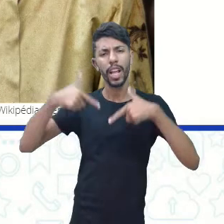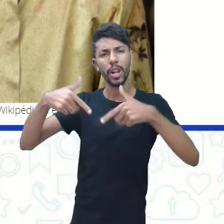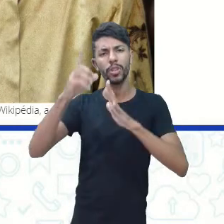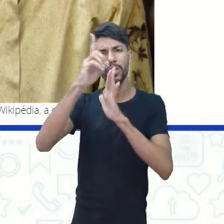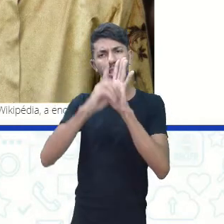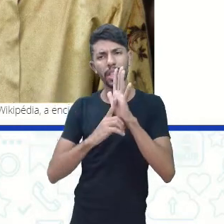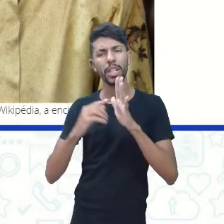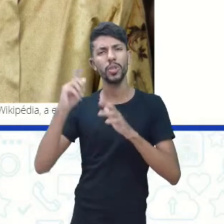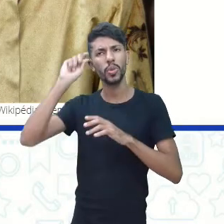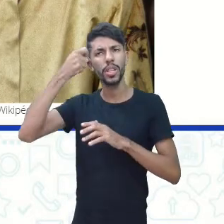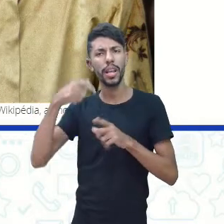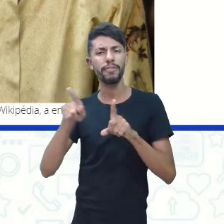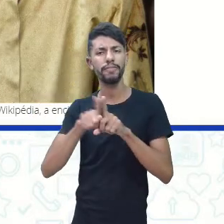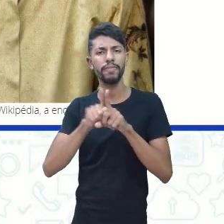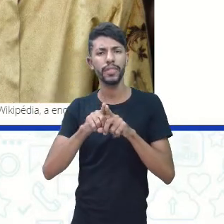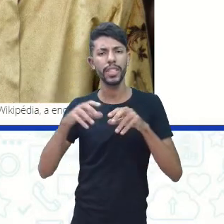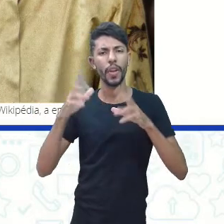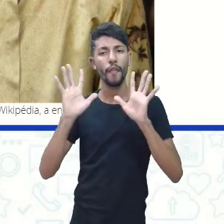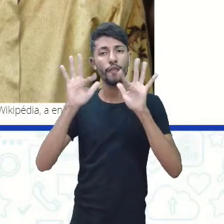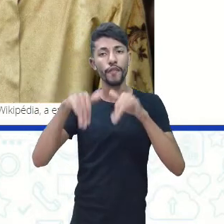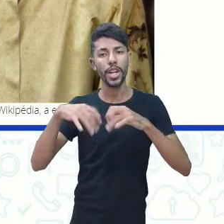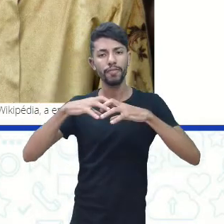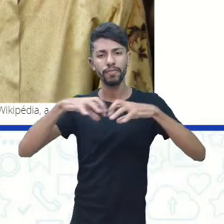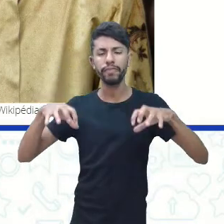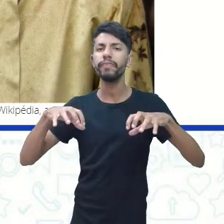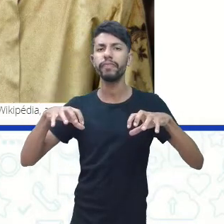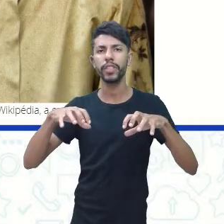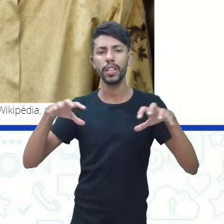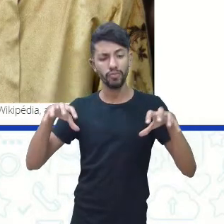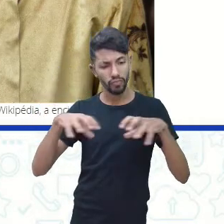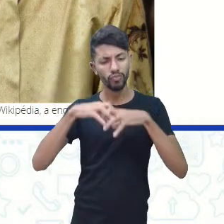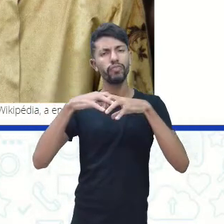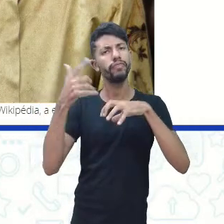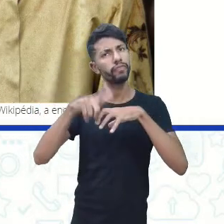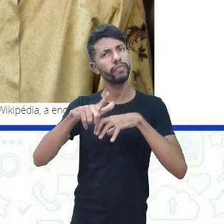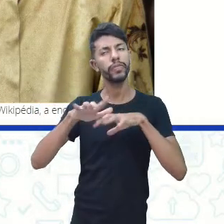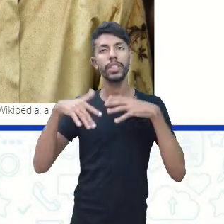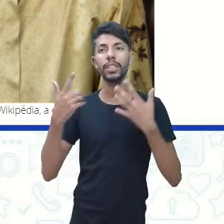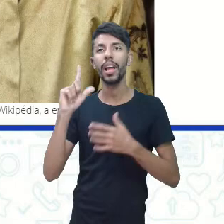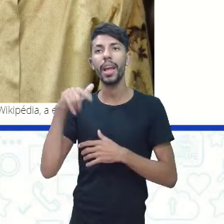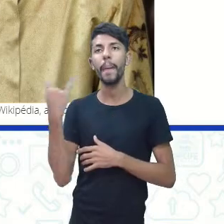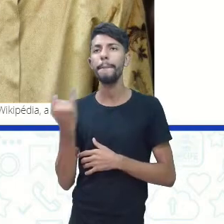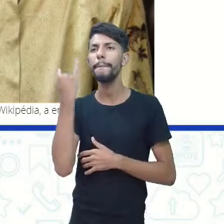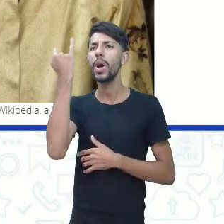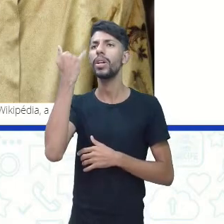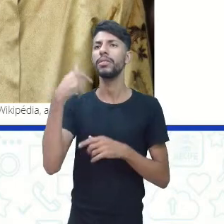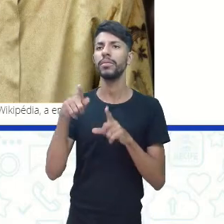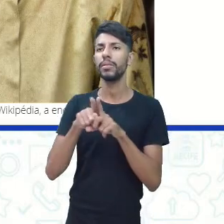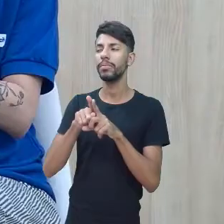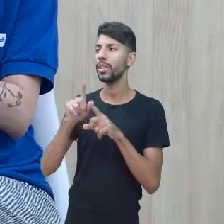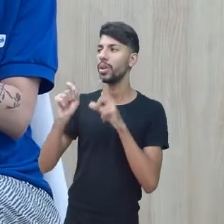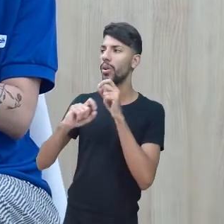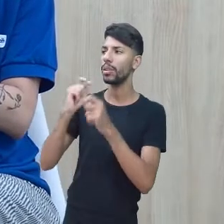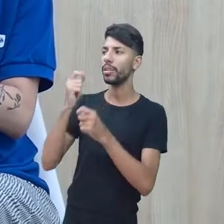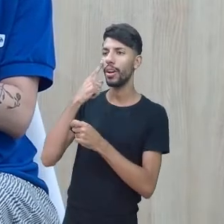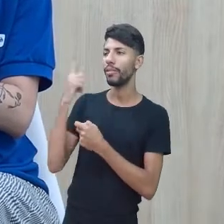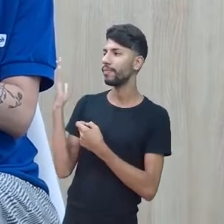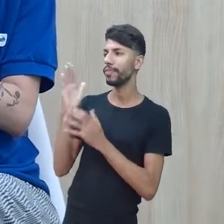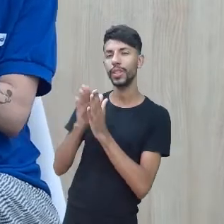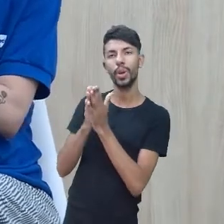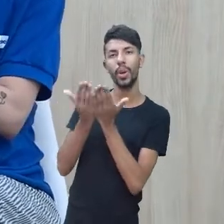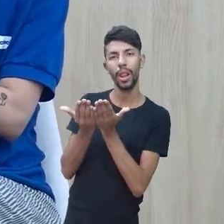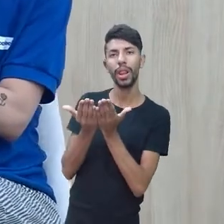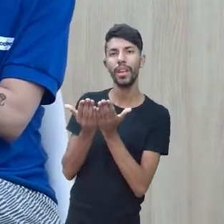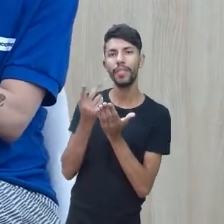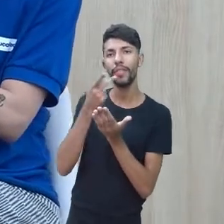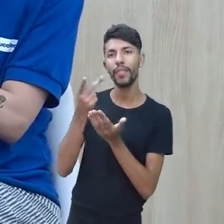dessa separação, dessa segregação. Então ele foi bastante importante. A gente tem eu trouxe até aqui um livro, né, que